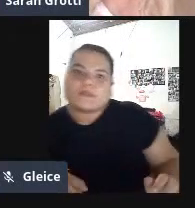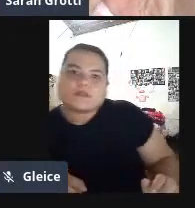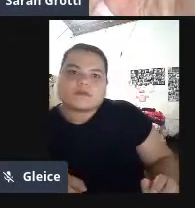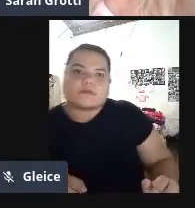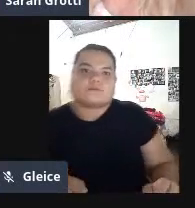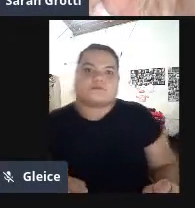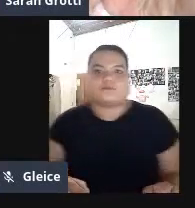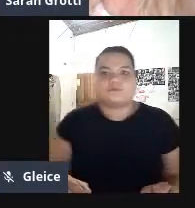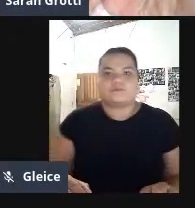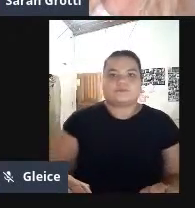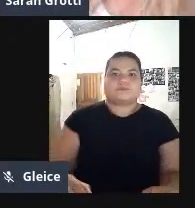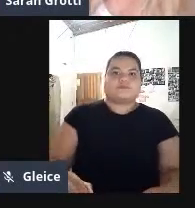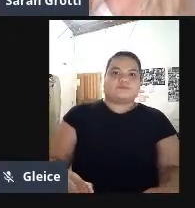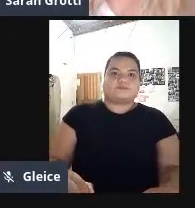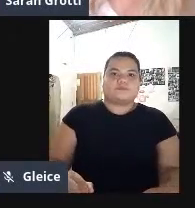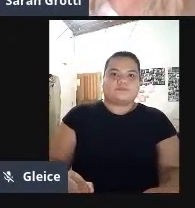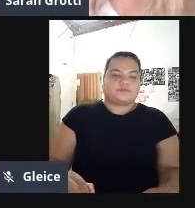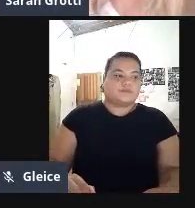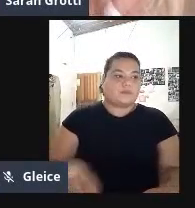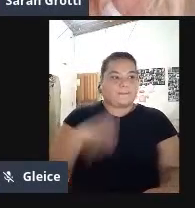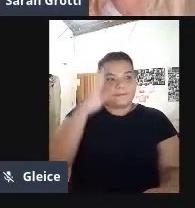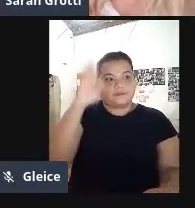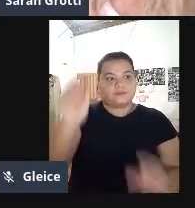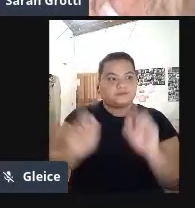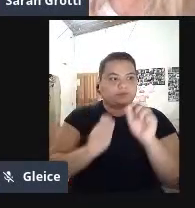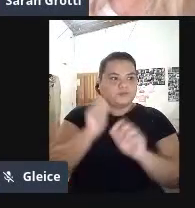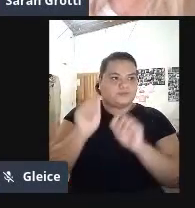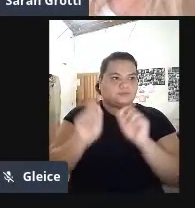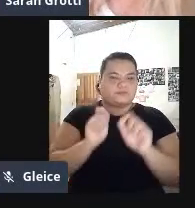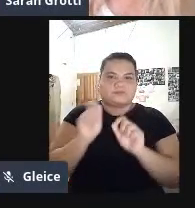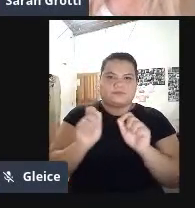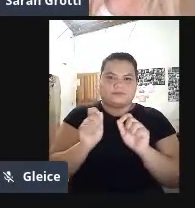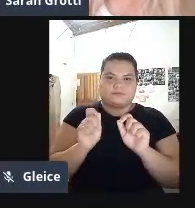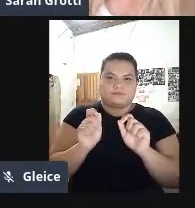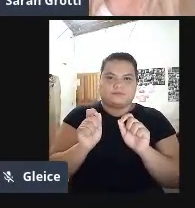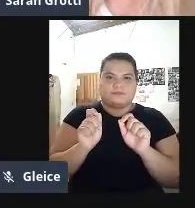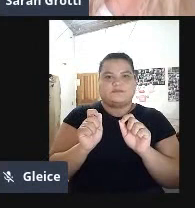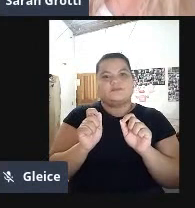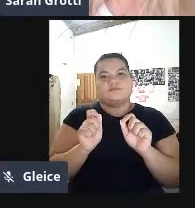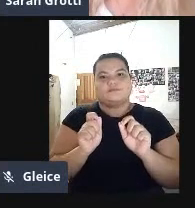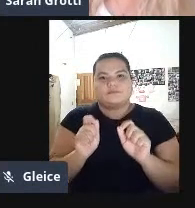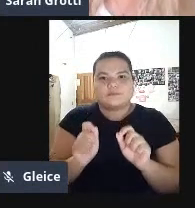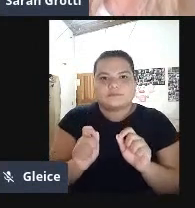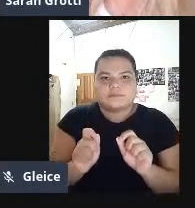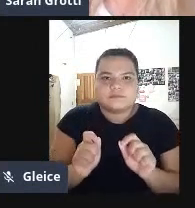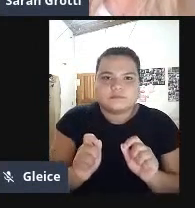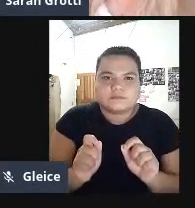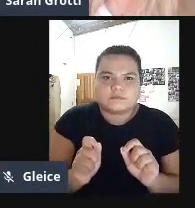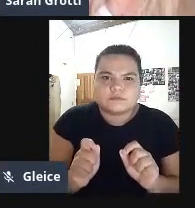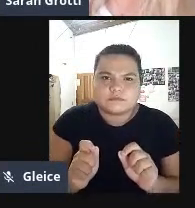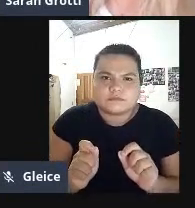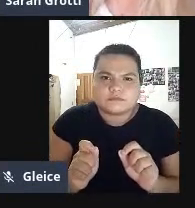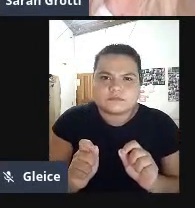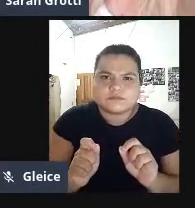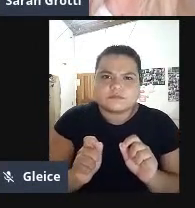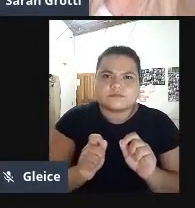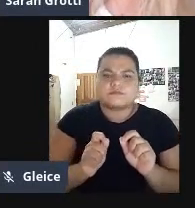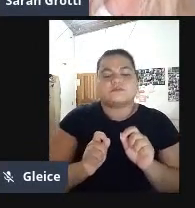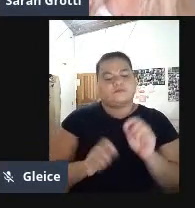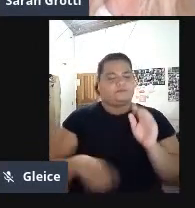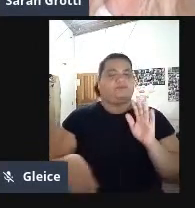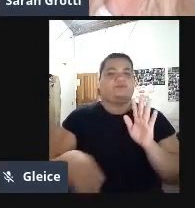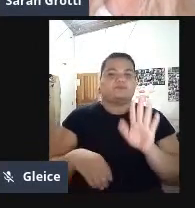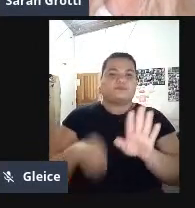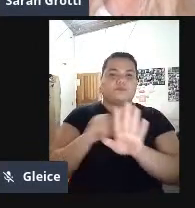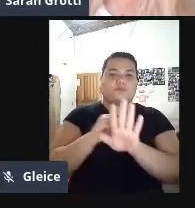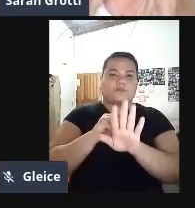Os aminoácidos essenciais são eles: triptofano, valina, fenilalanina, treonina,